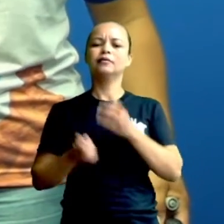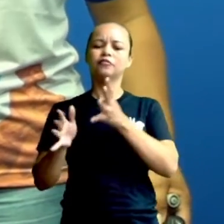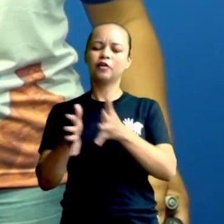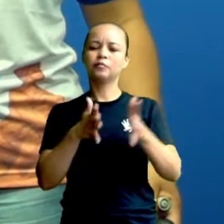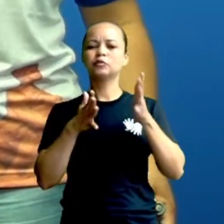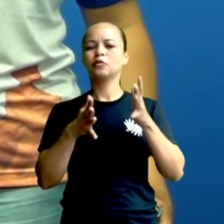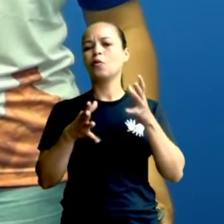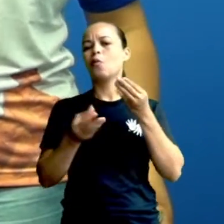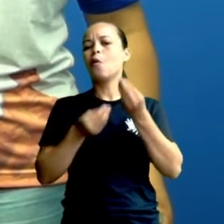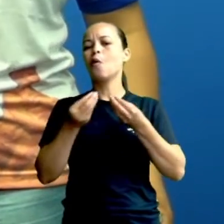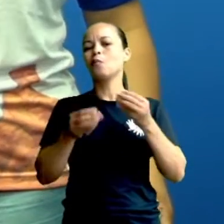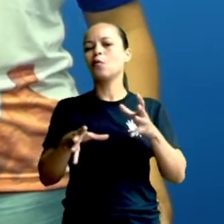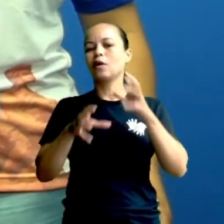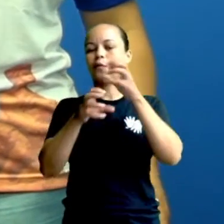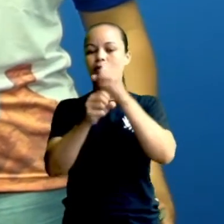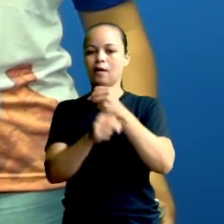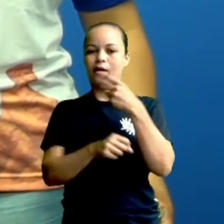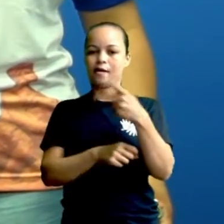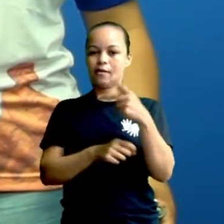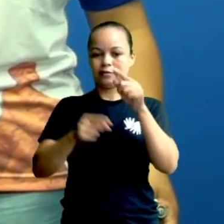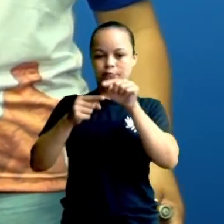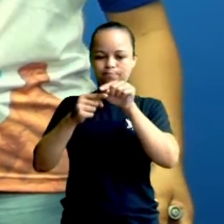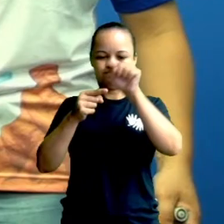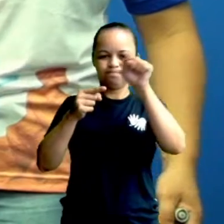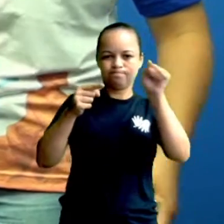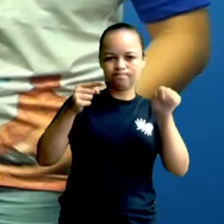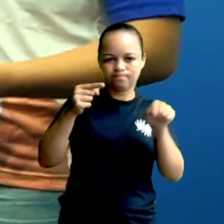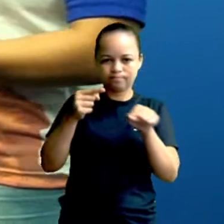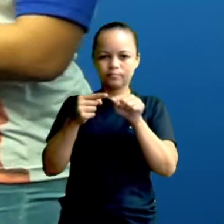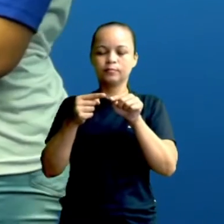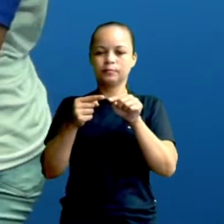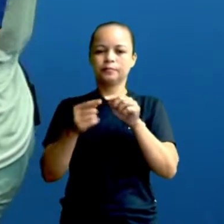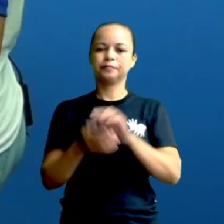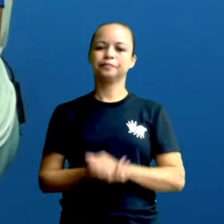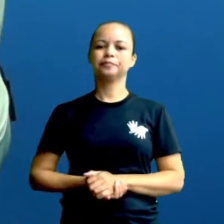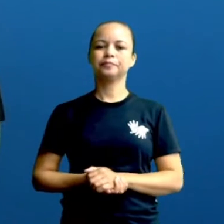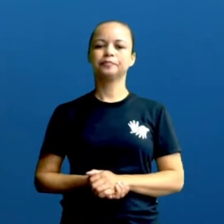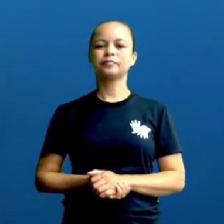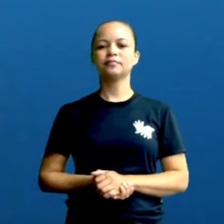como calcular esse comprimento da circunferência? Vem comigo.